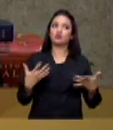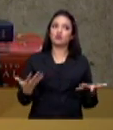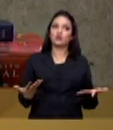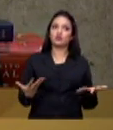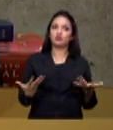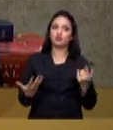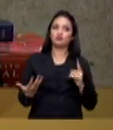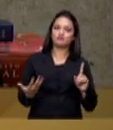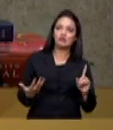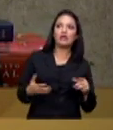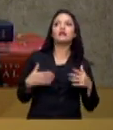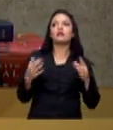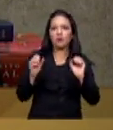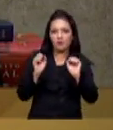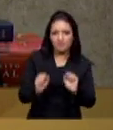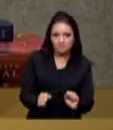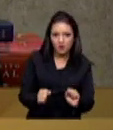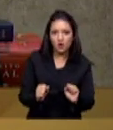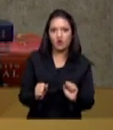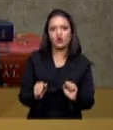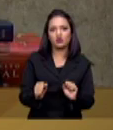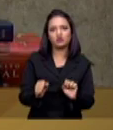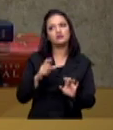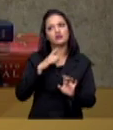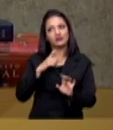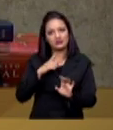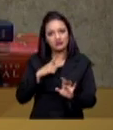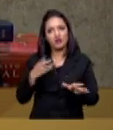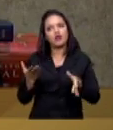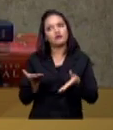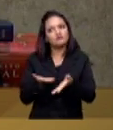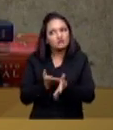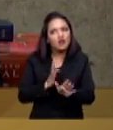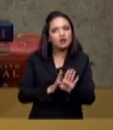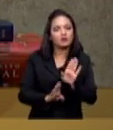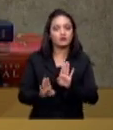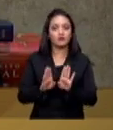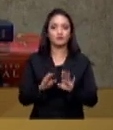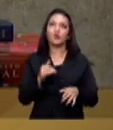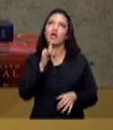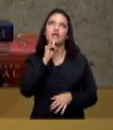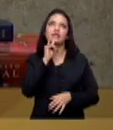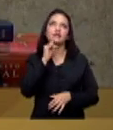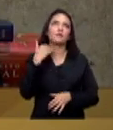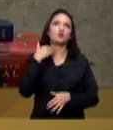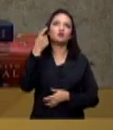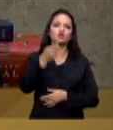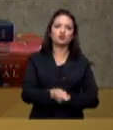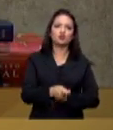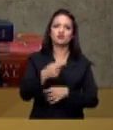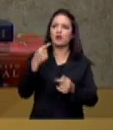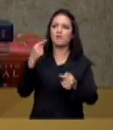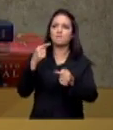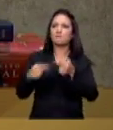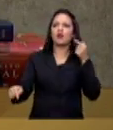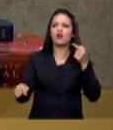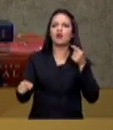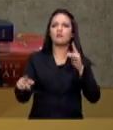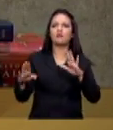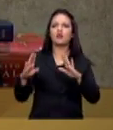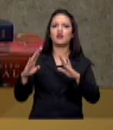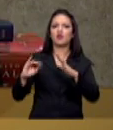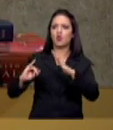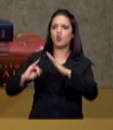Então, admitia-se uma cautela sobre a cautela. Ou seja, se o juiz, por exemplo, proibisse a alienação de um imóvel,